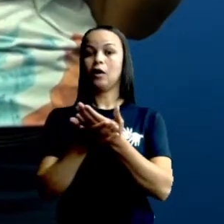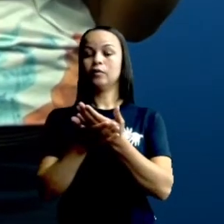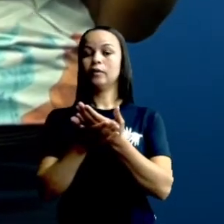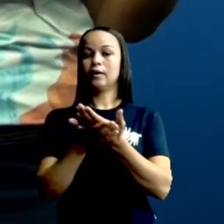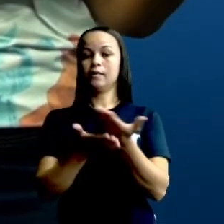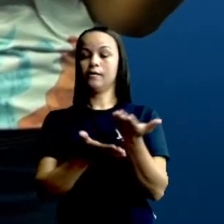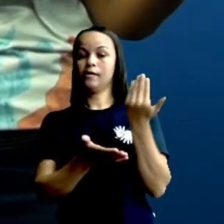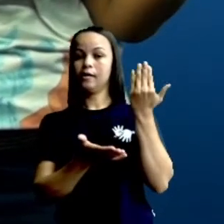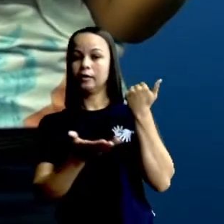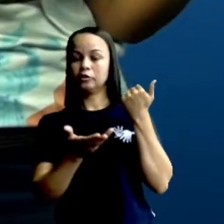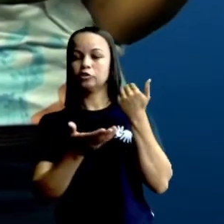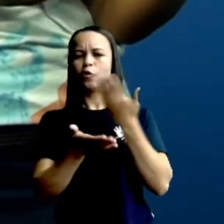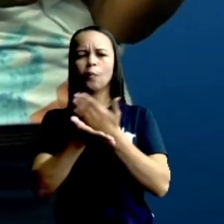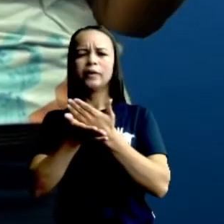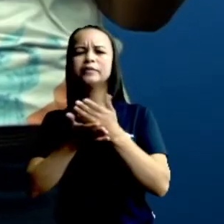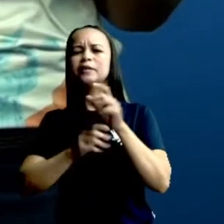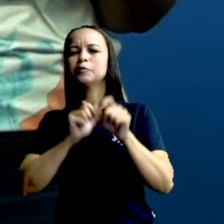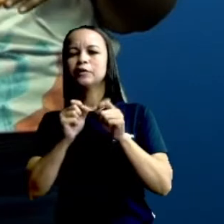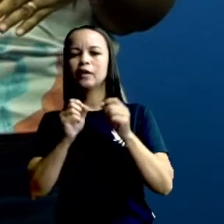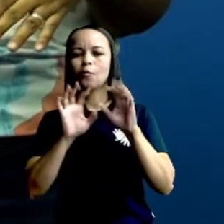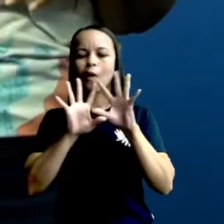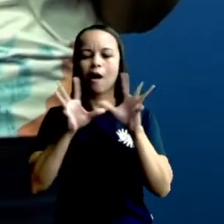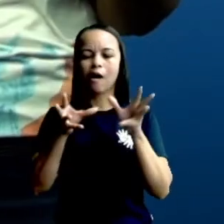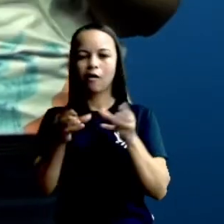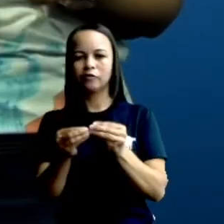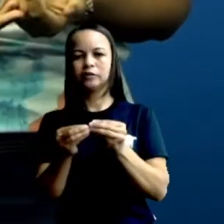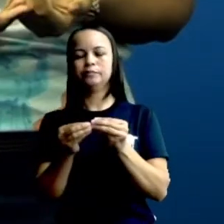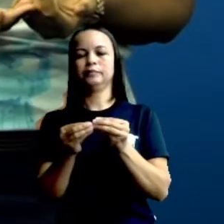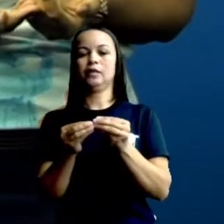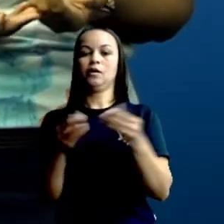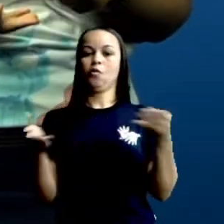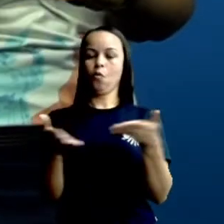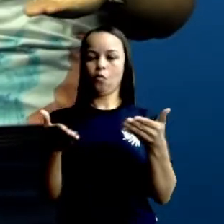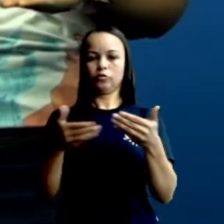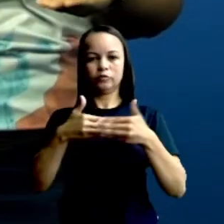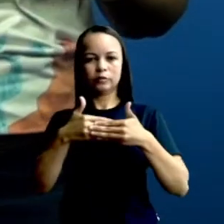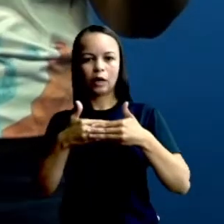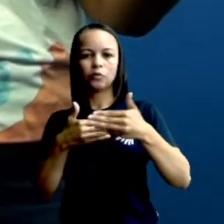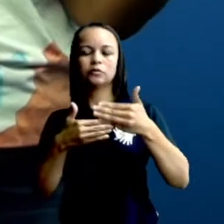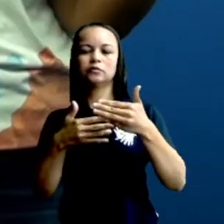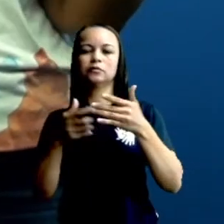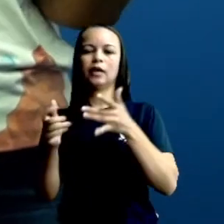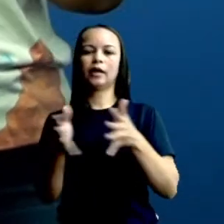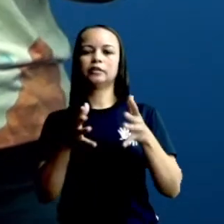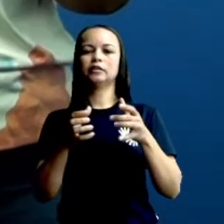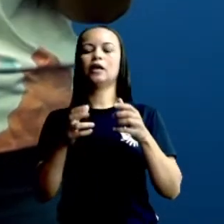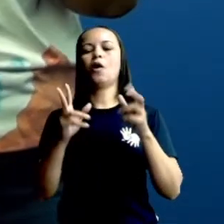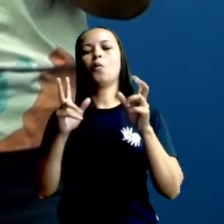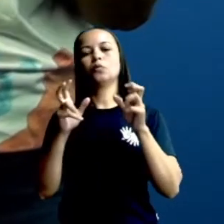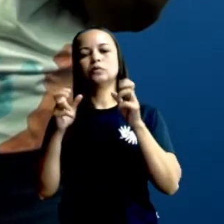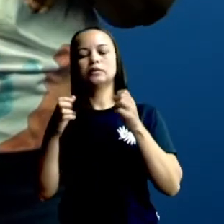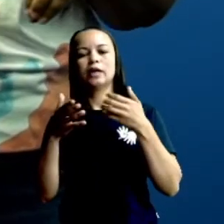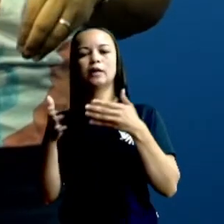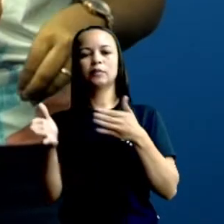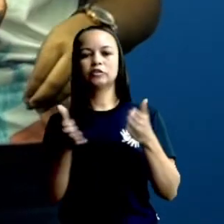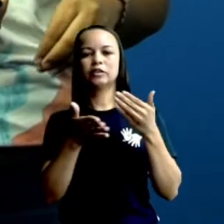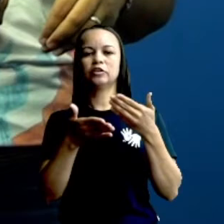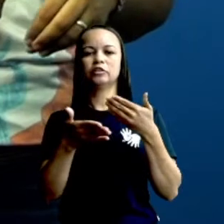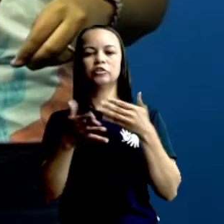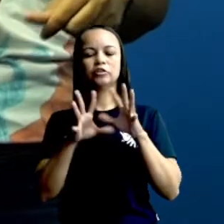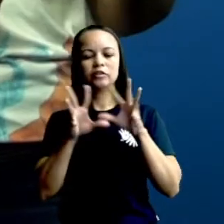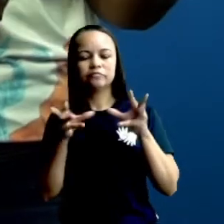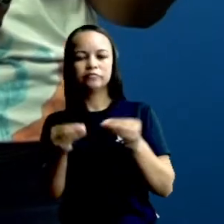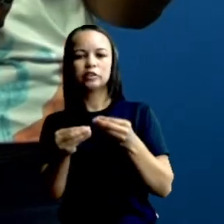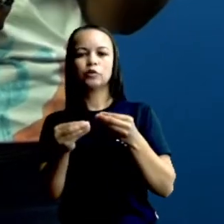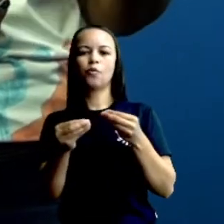né? Nós começamos com uma revisão e hoje vamos dar continuidade à revisão dos assuntos que a gente viu até agora,